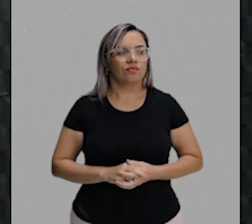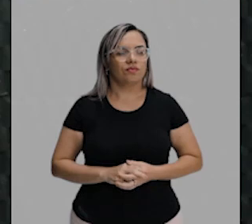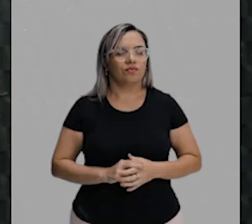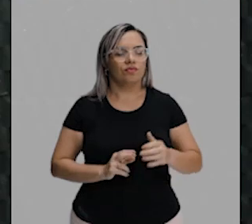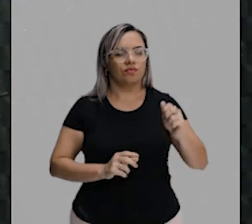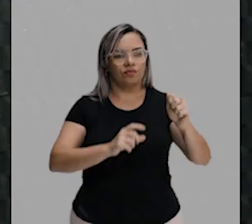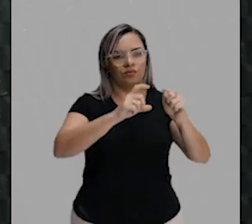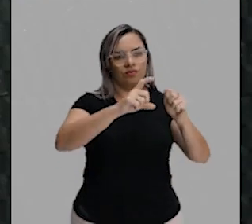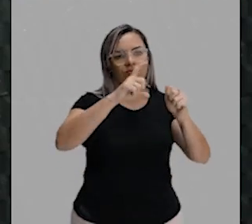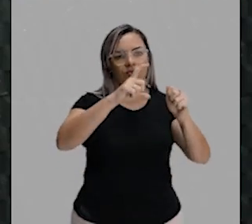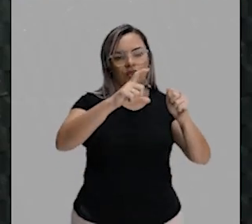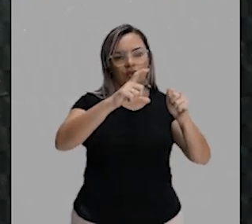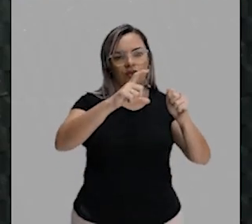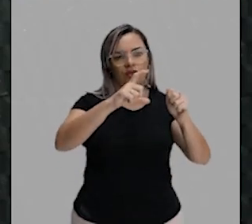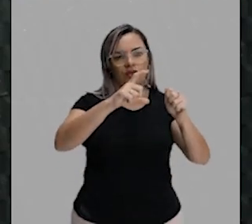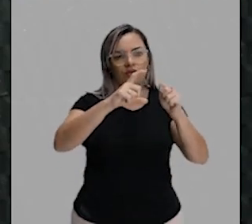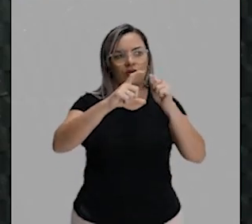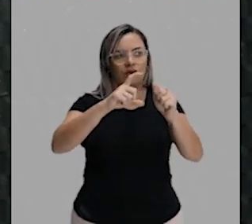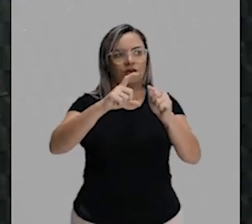está cruzando com o indivíduo